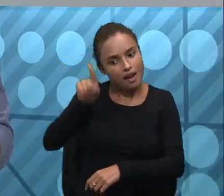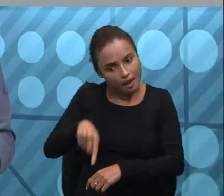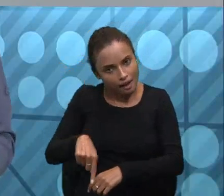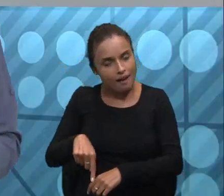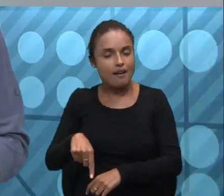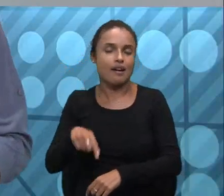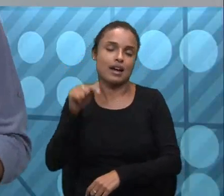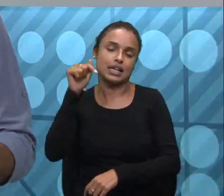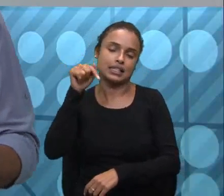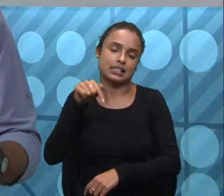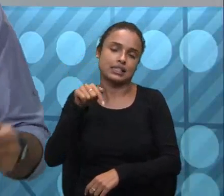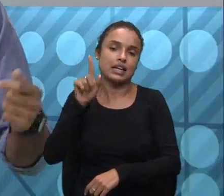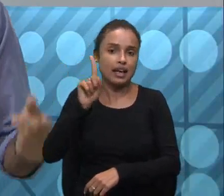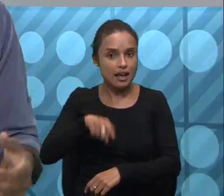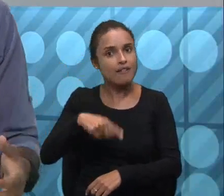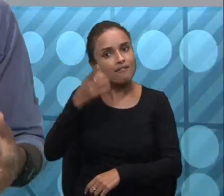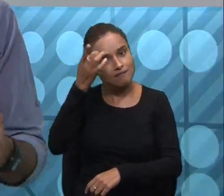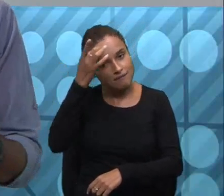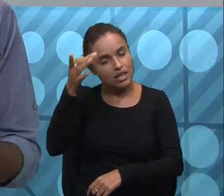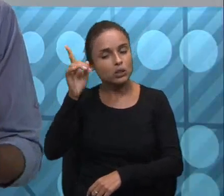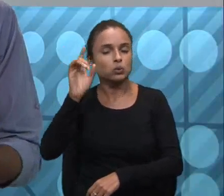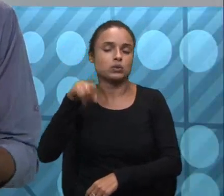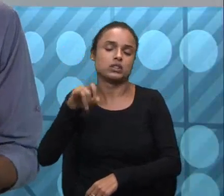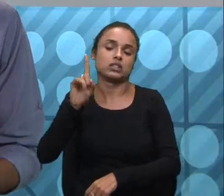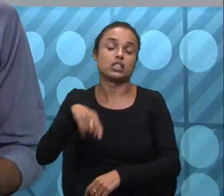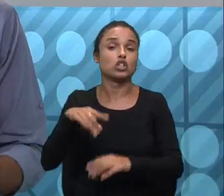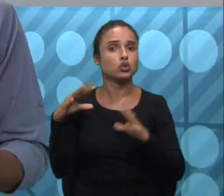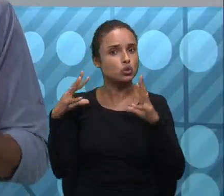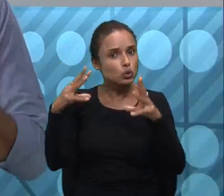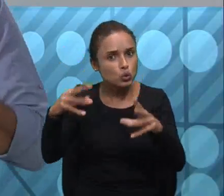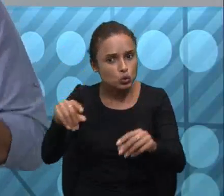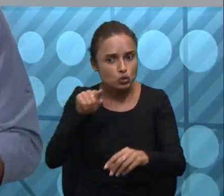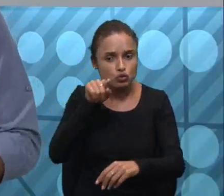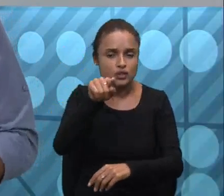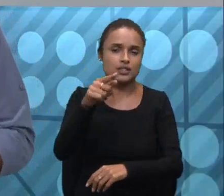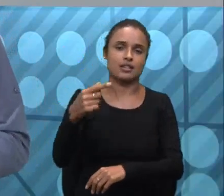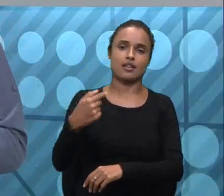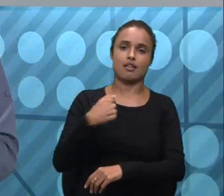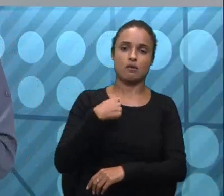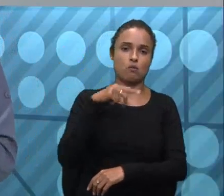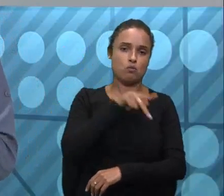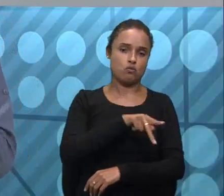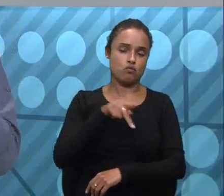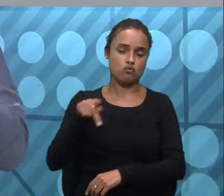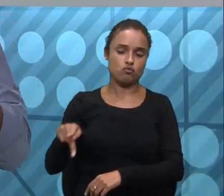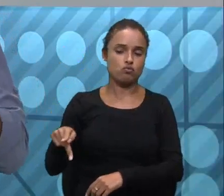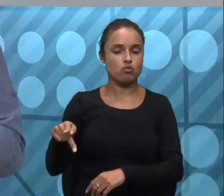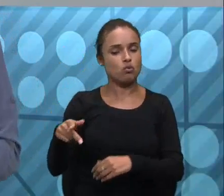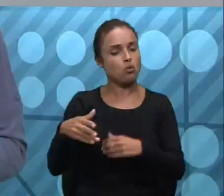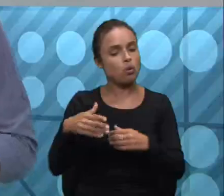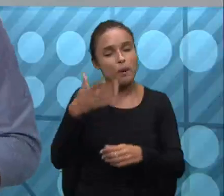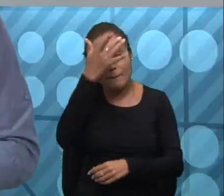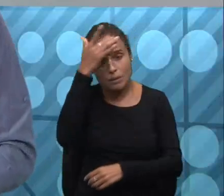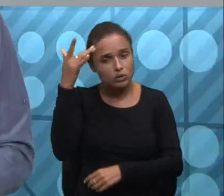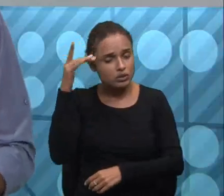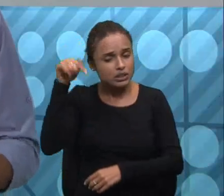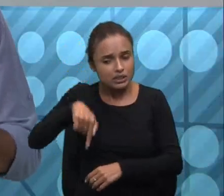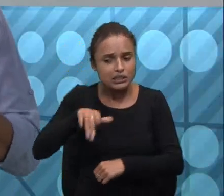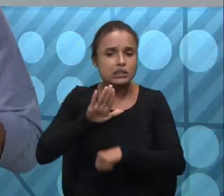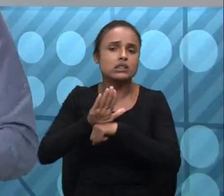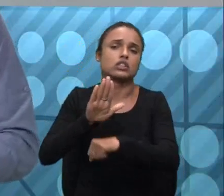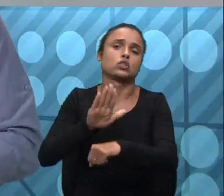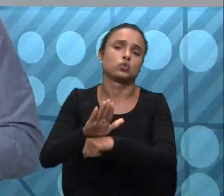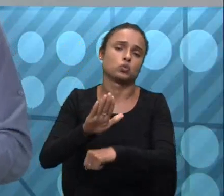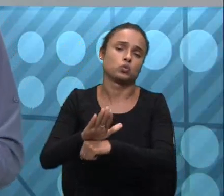Então vamos dar sequência e eu peço para que vocês prestem bastante atenção. Nós temos os materiais, faz a leitura do